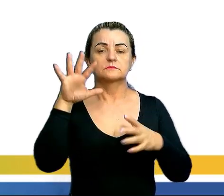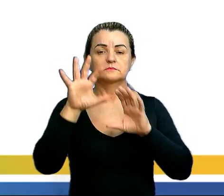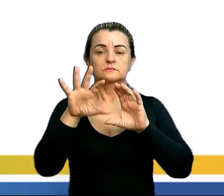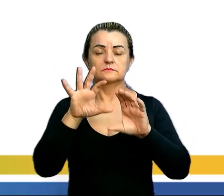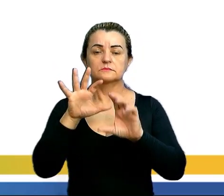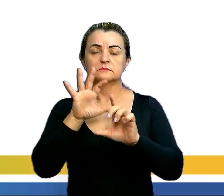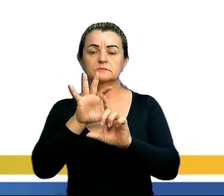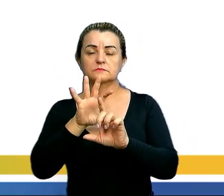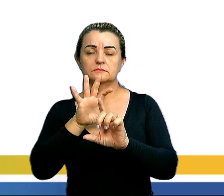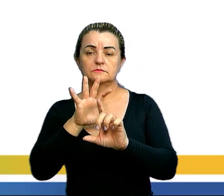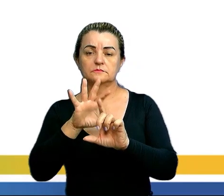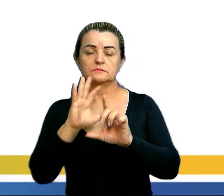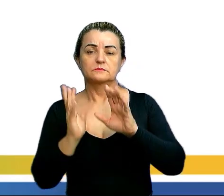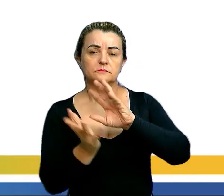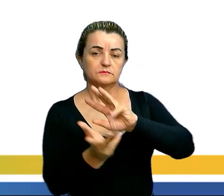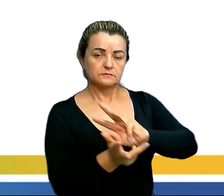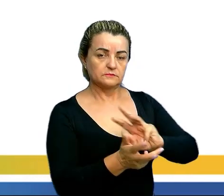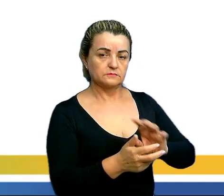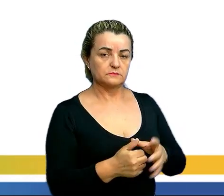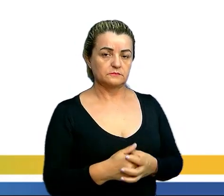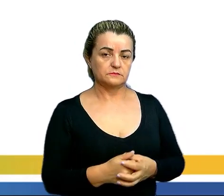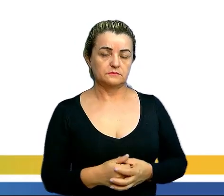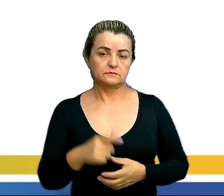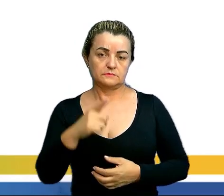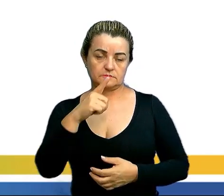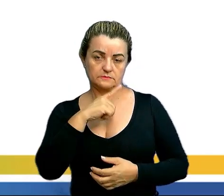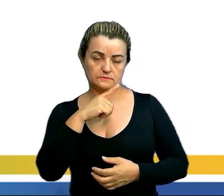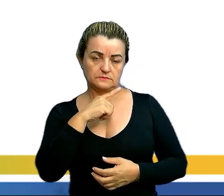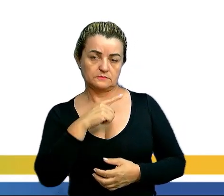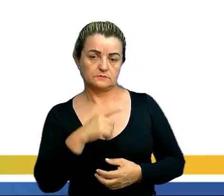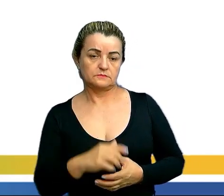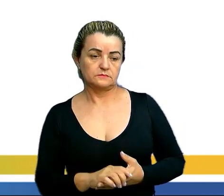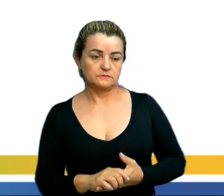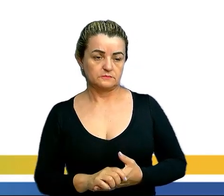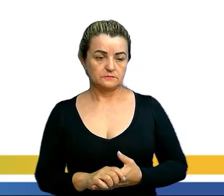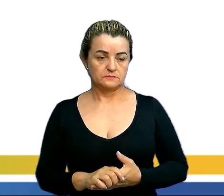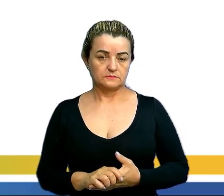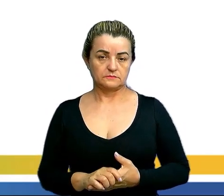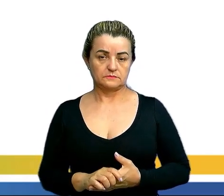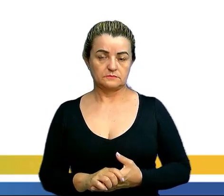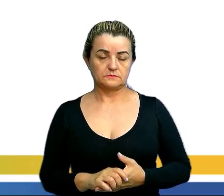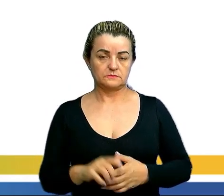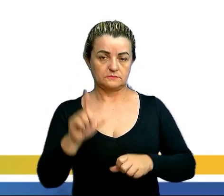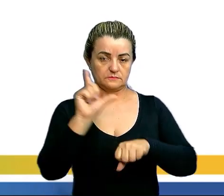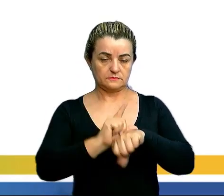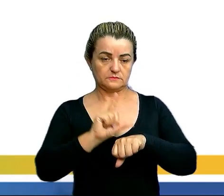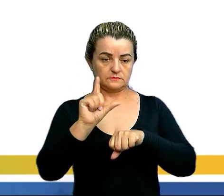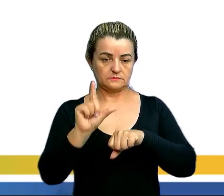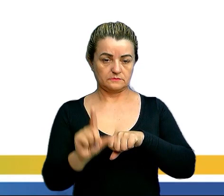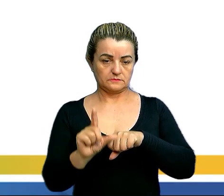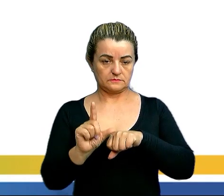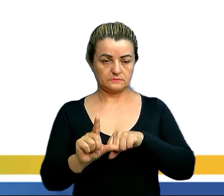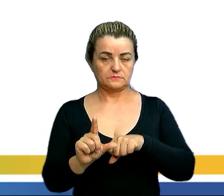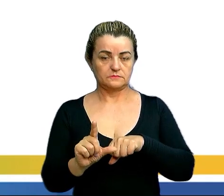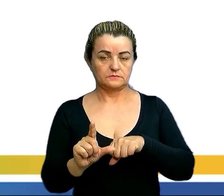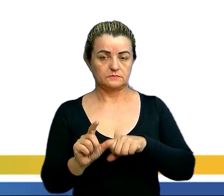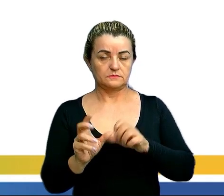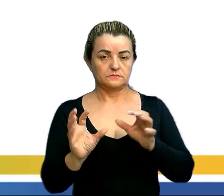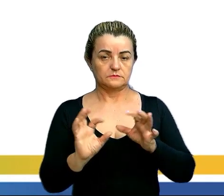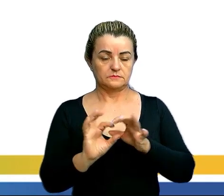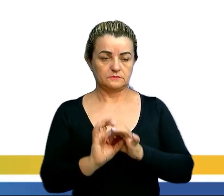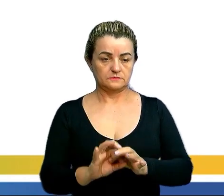influência do mundo. E aí nós temos quem? Nós temos os líderes, né, da União